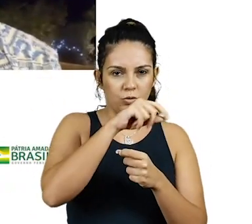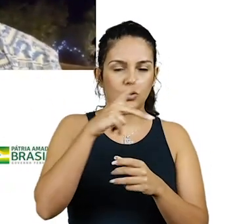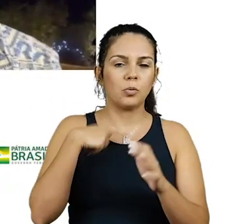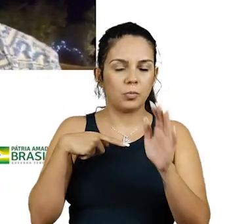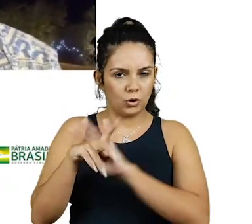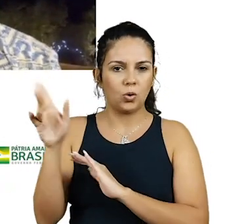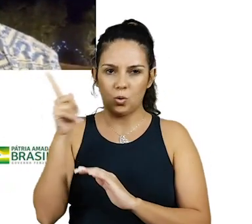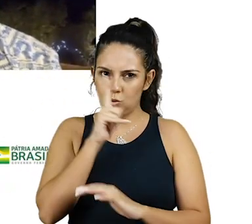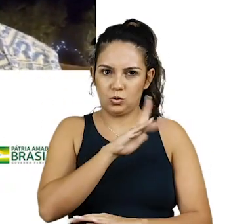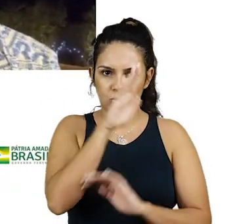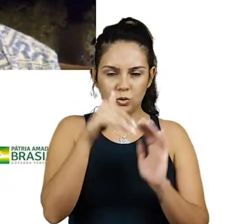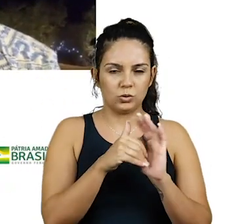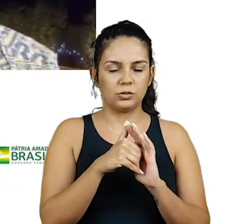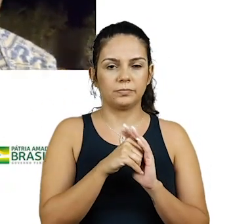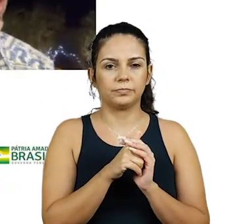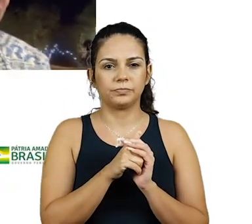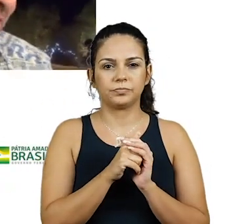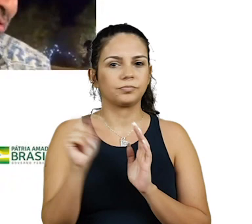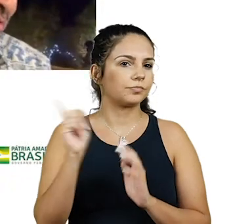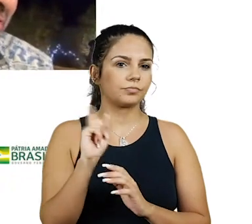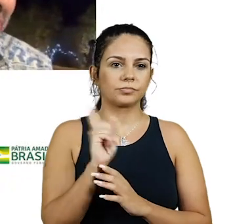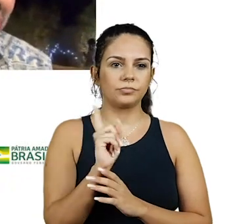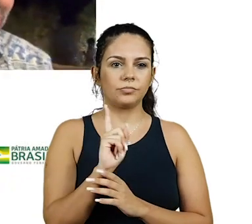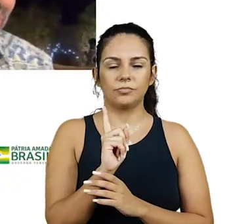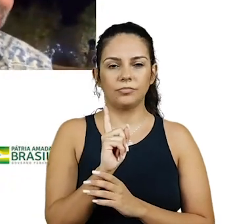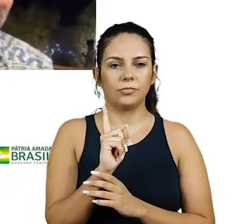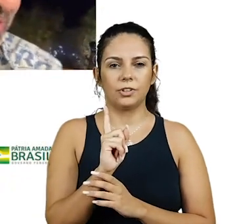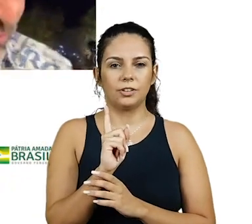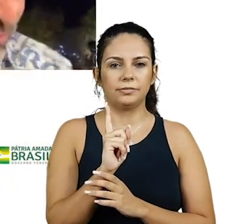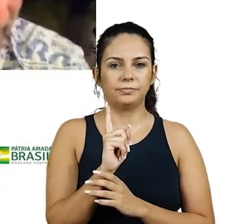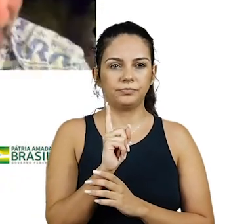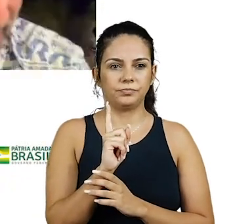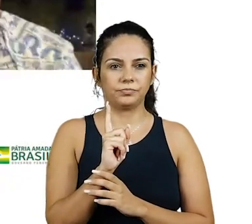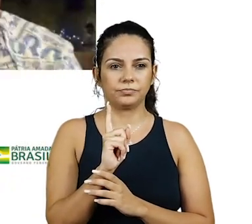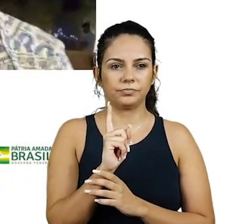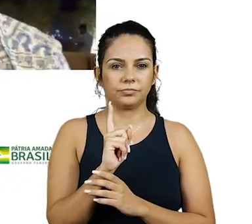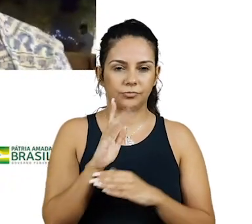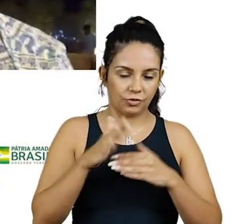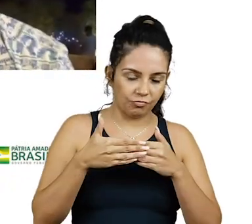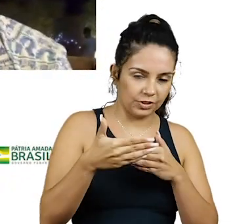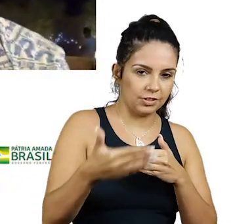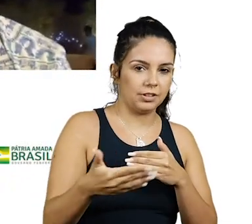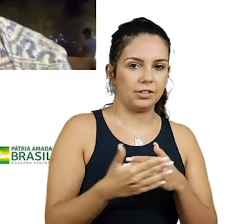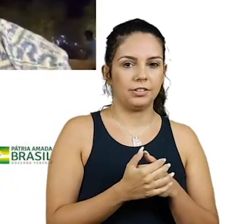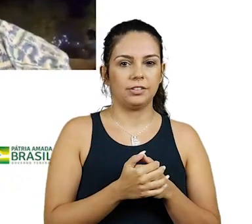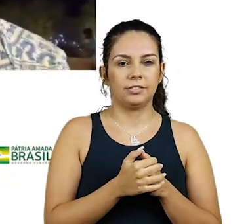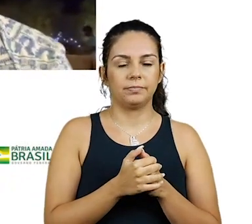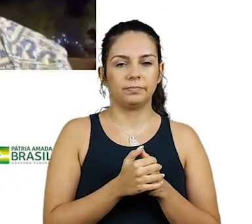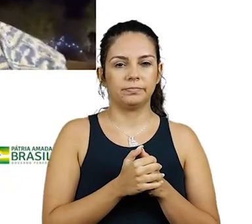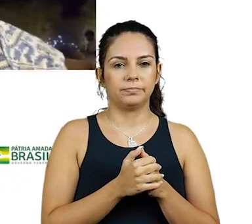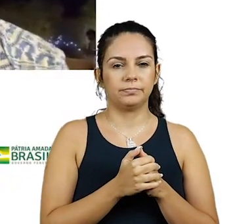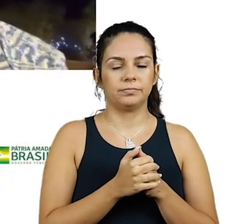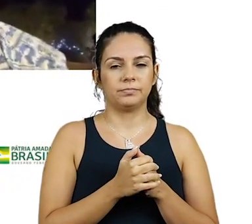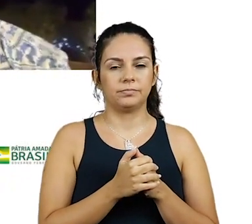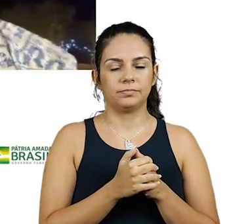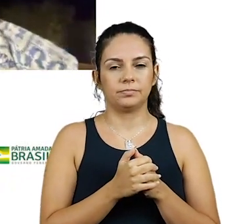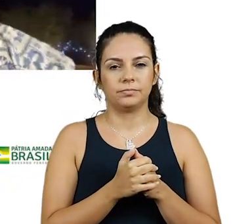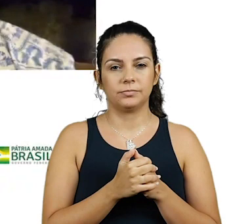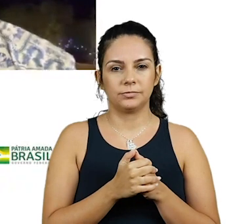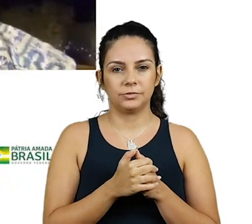Como é que estava? Não. Eu já avancei. Estamos na marca